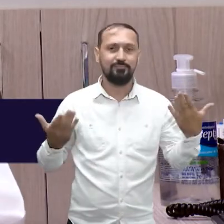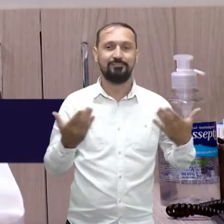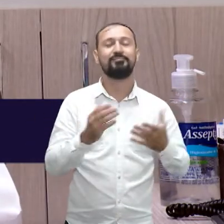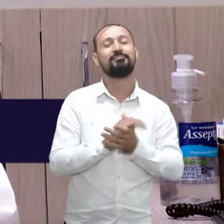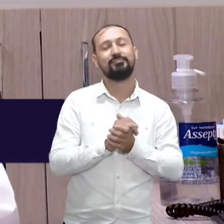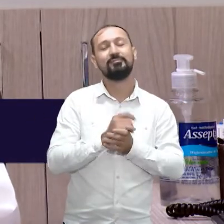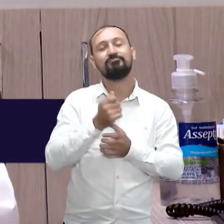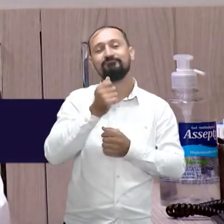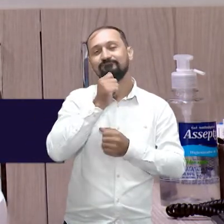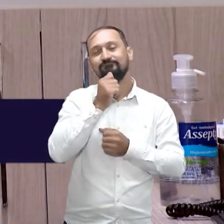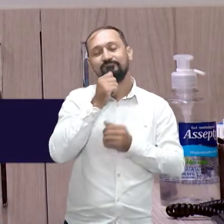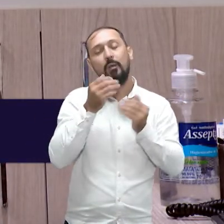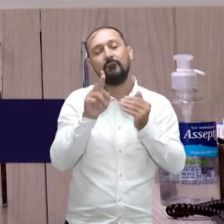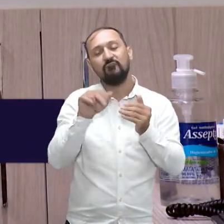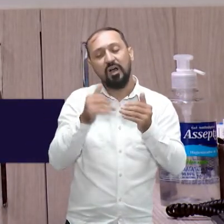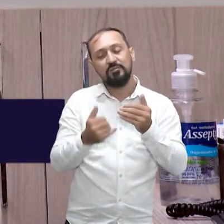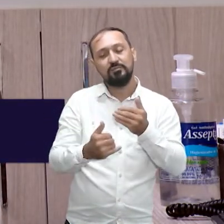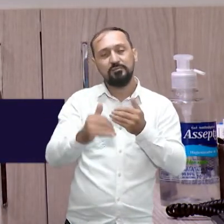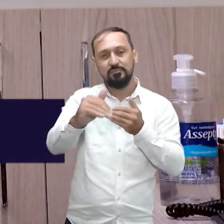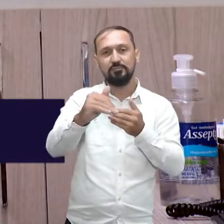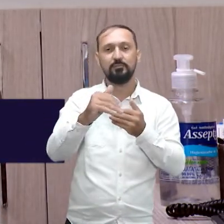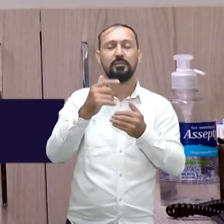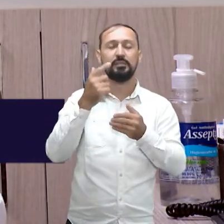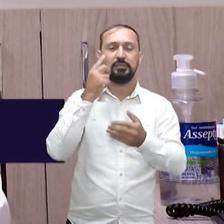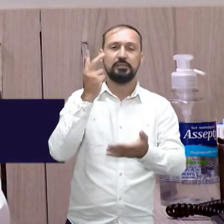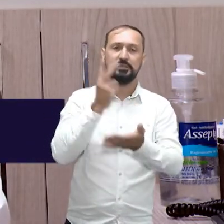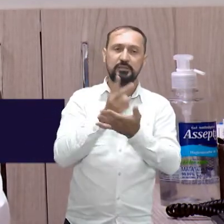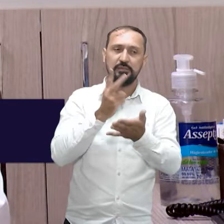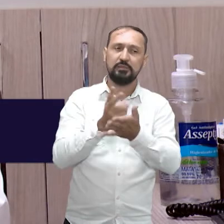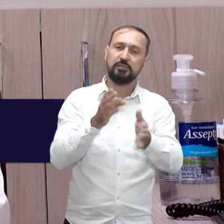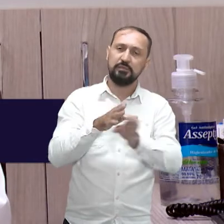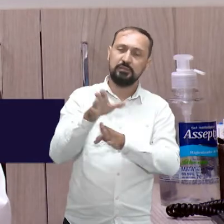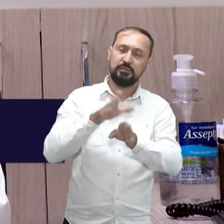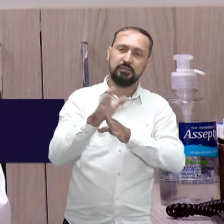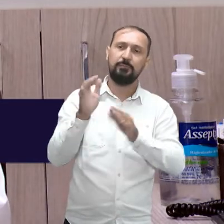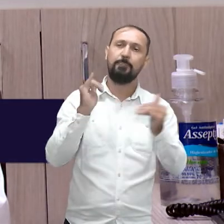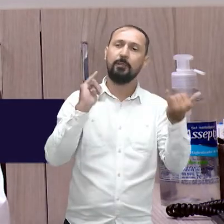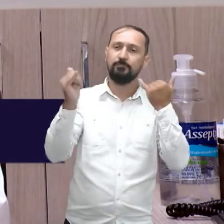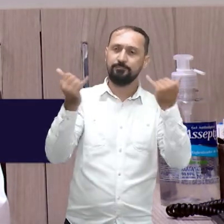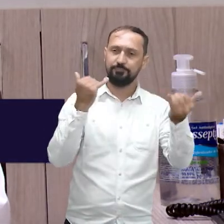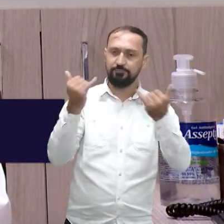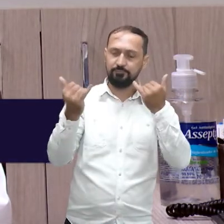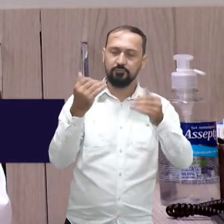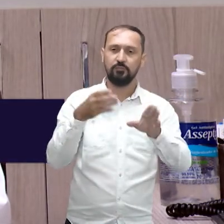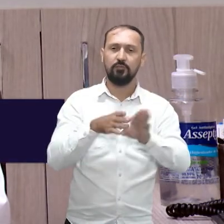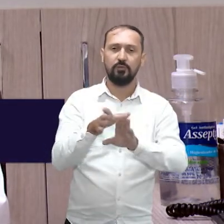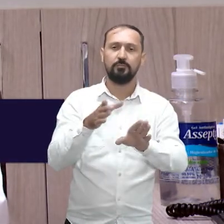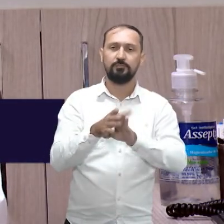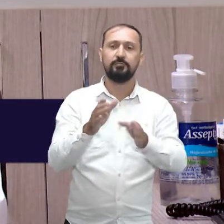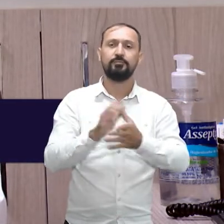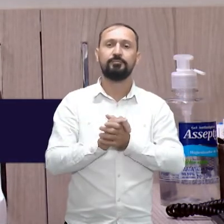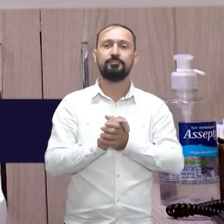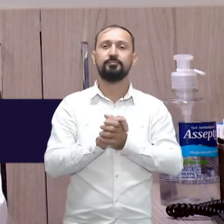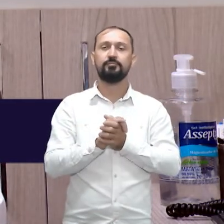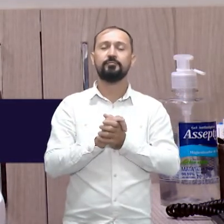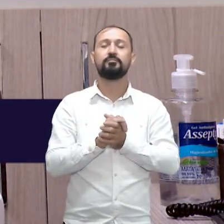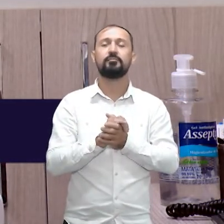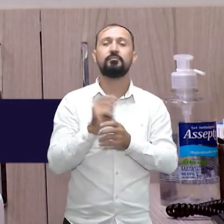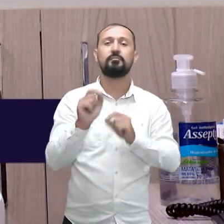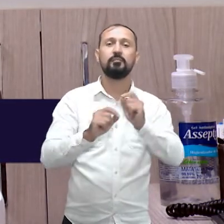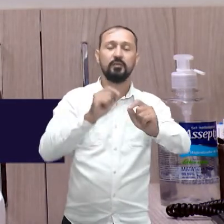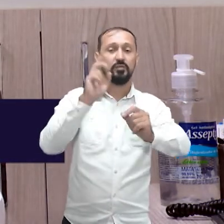do machismo, que a gente tem visto que ainda perdura, mas cada vez que a gente dá informação, que a gente